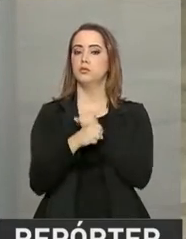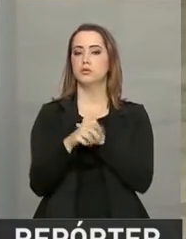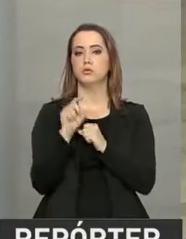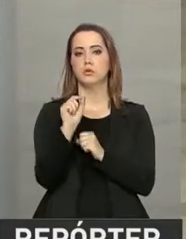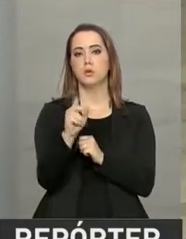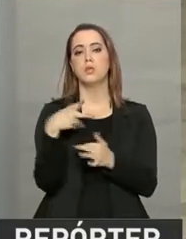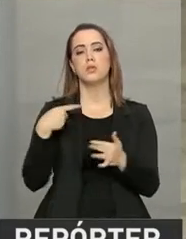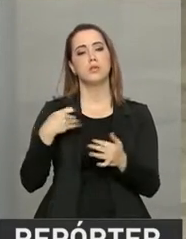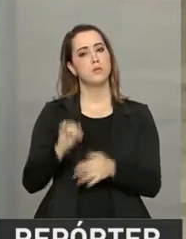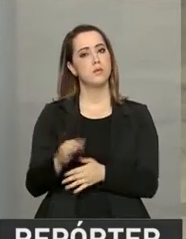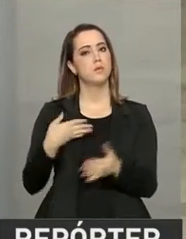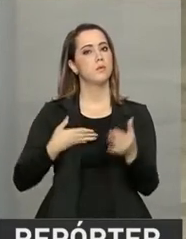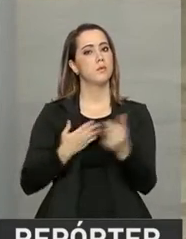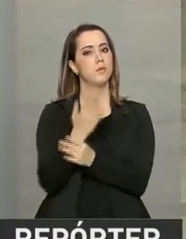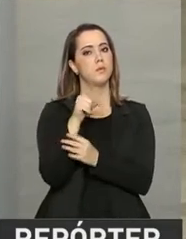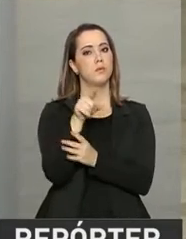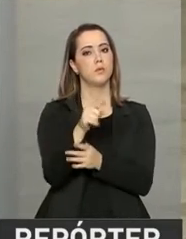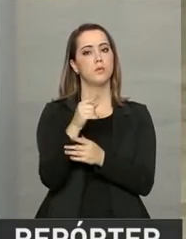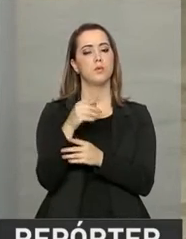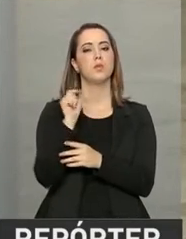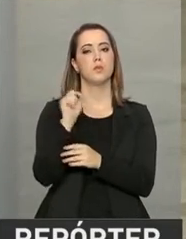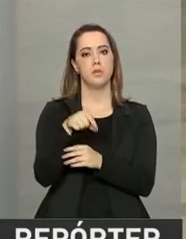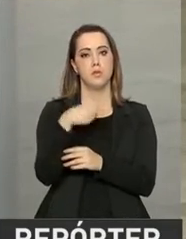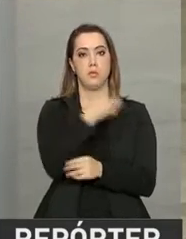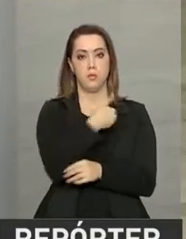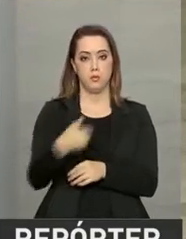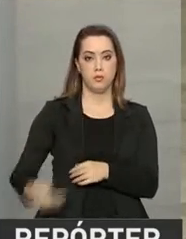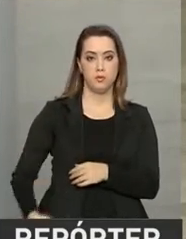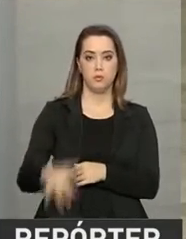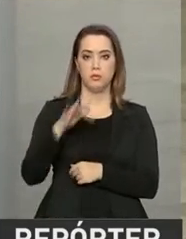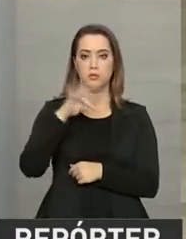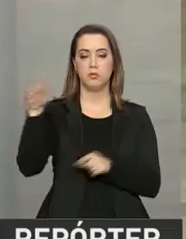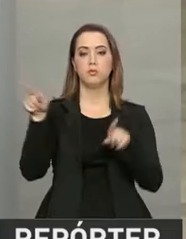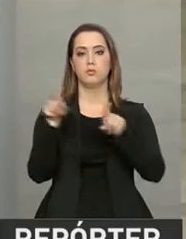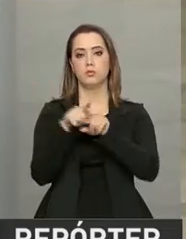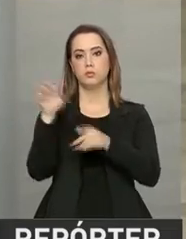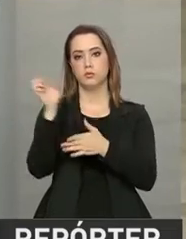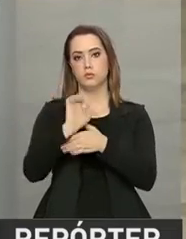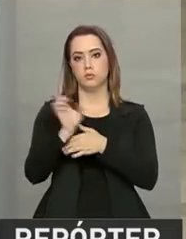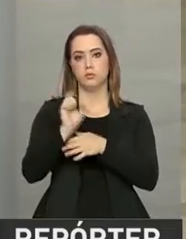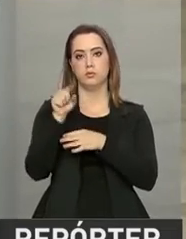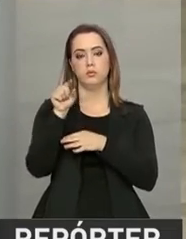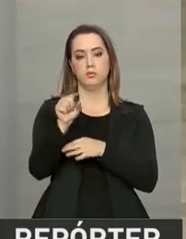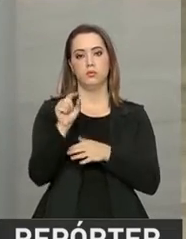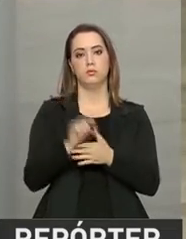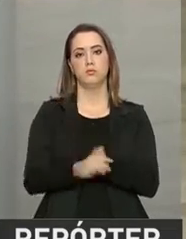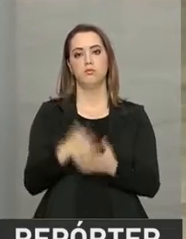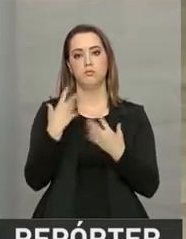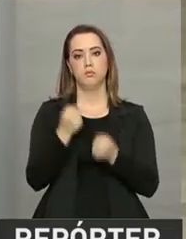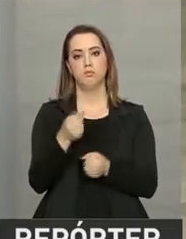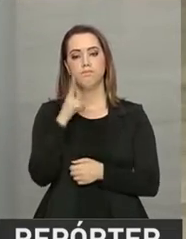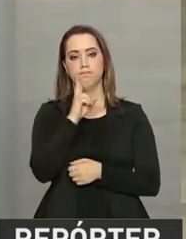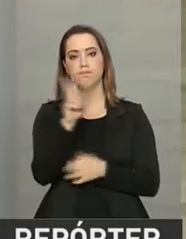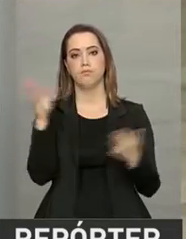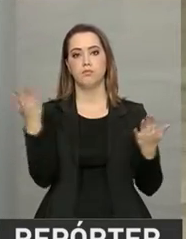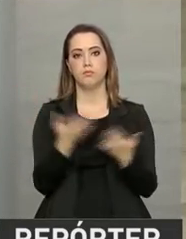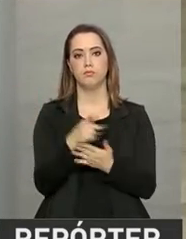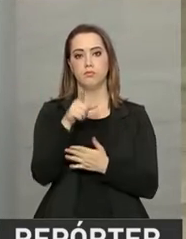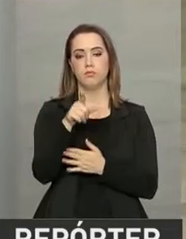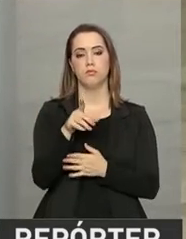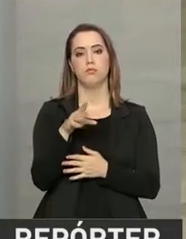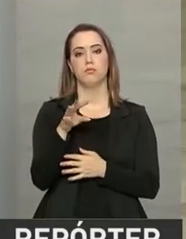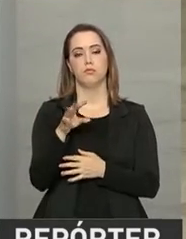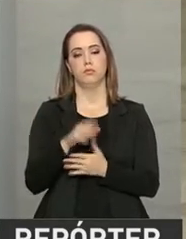se aprovada pelo Congresso Nacional, vai valer tanto para o governo federal quanto para os estados. Vamos ver agora na reportagem da